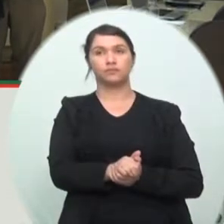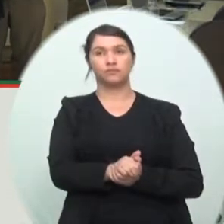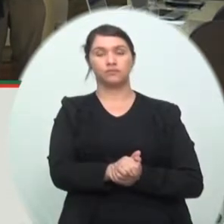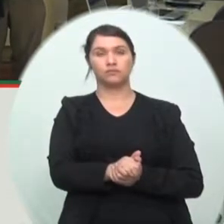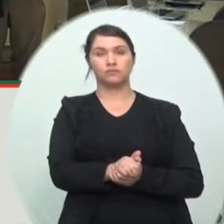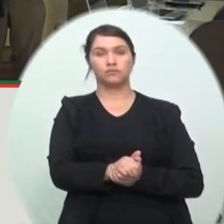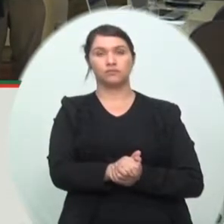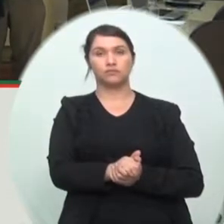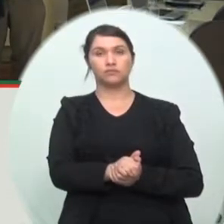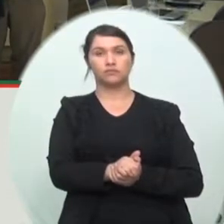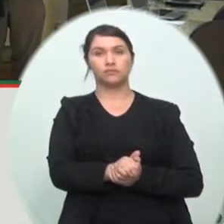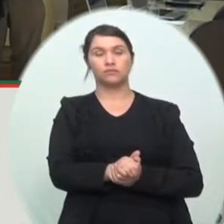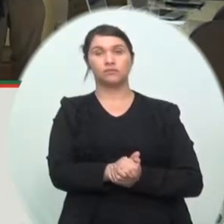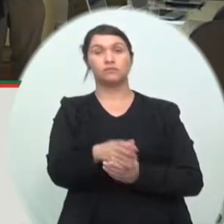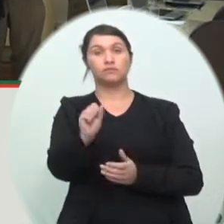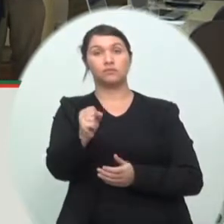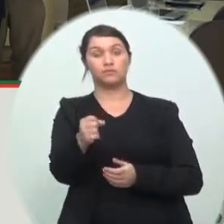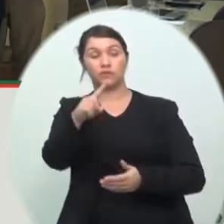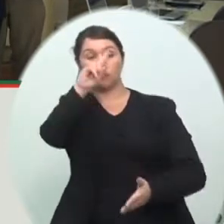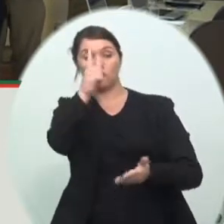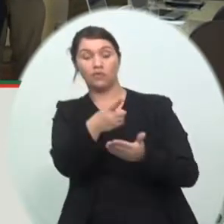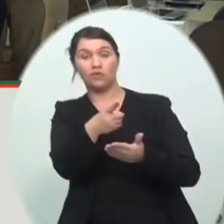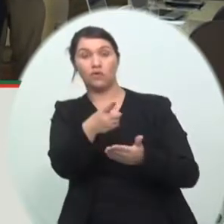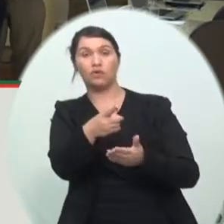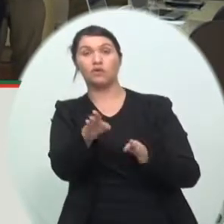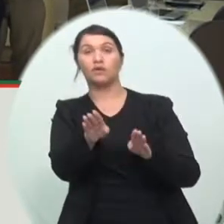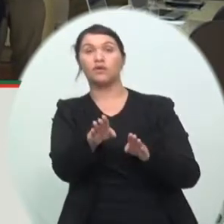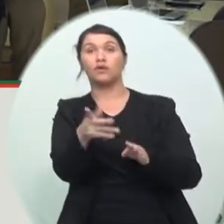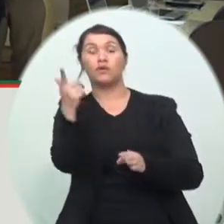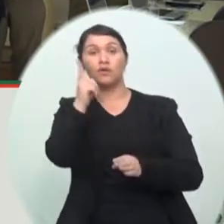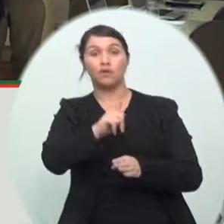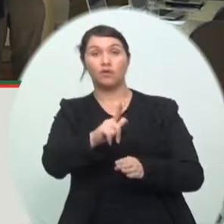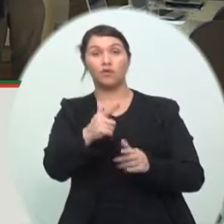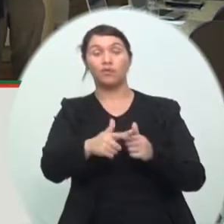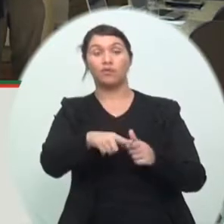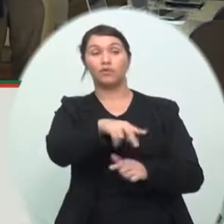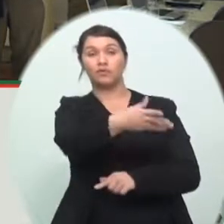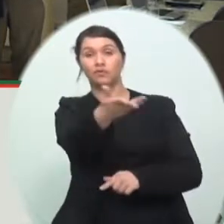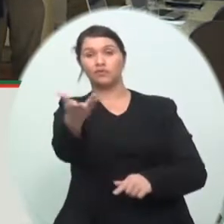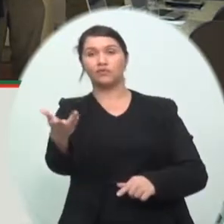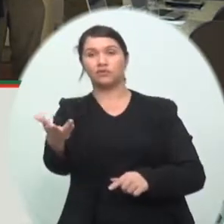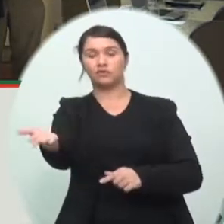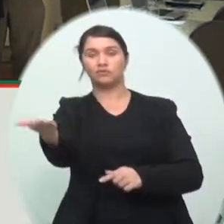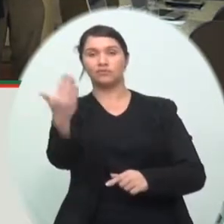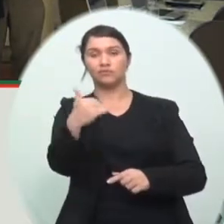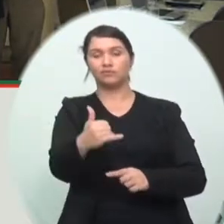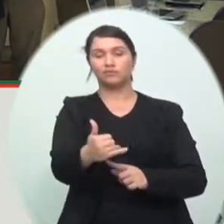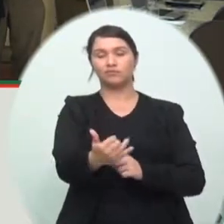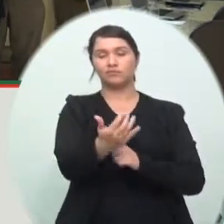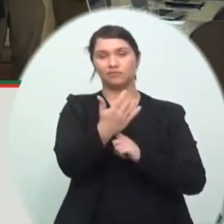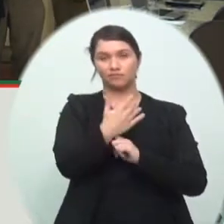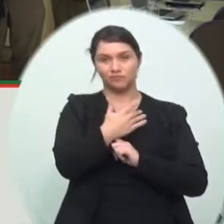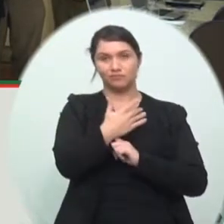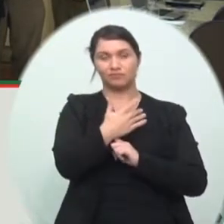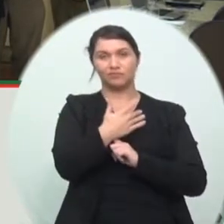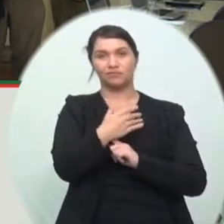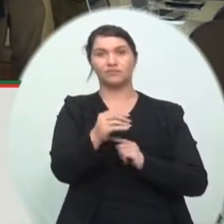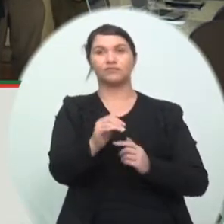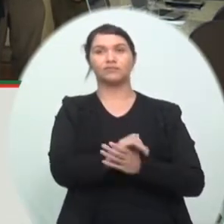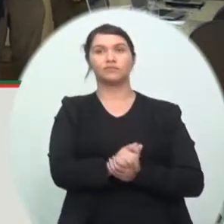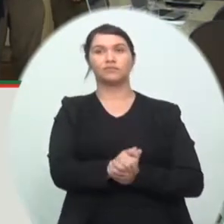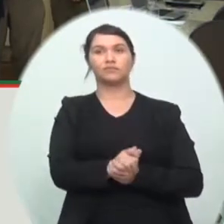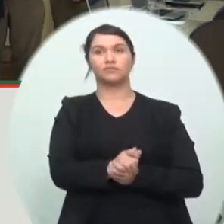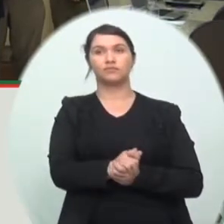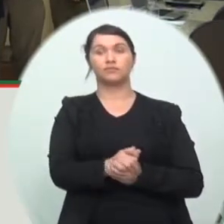muitas delas construídas com os senhores oficiais, foram fundamentais para termos esta estruturação.